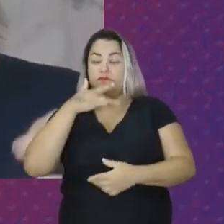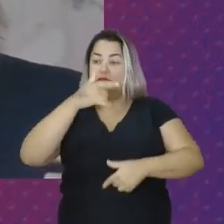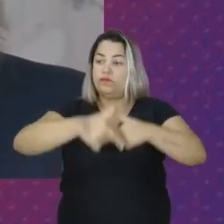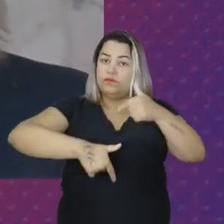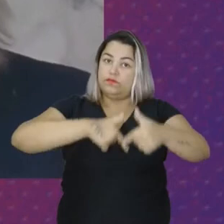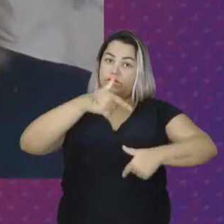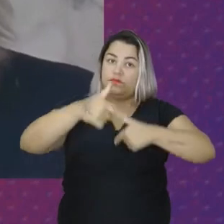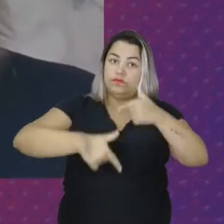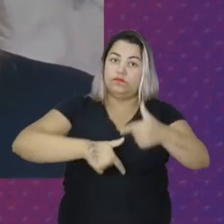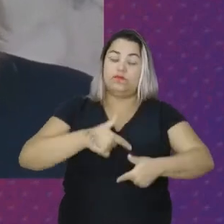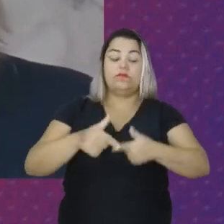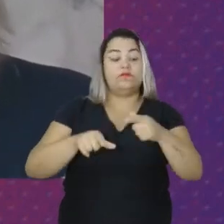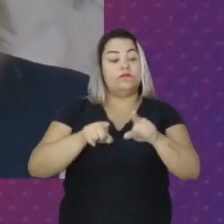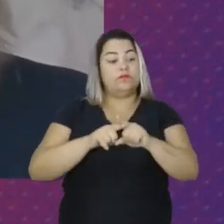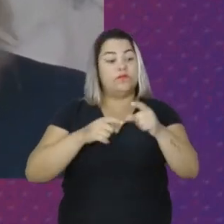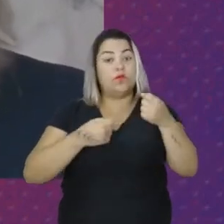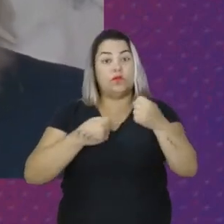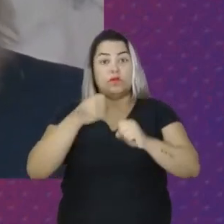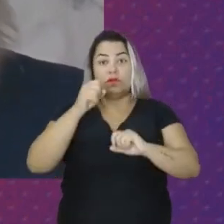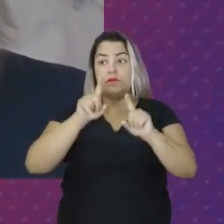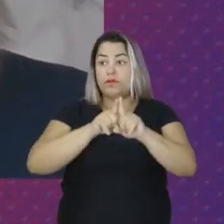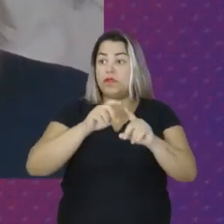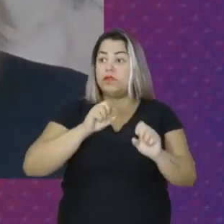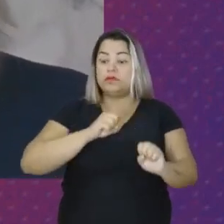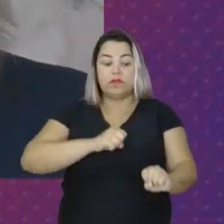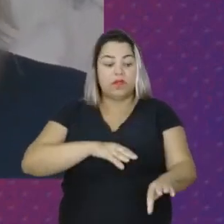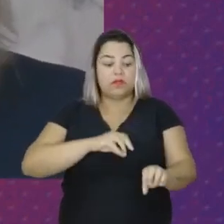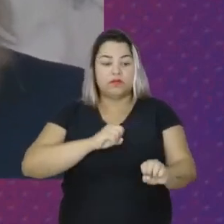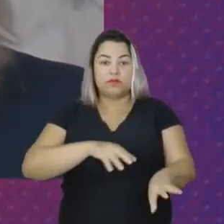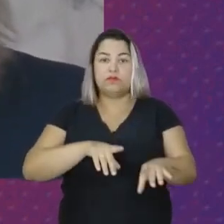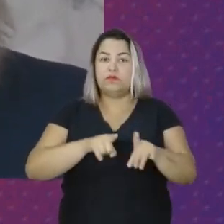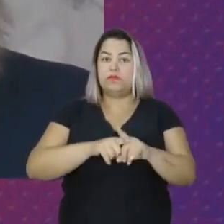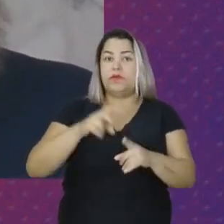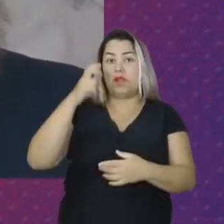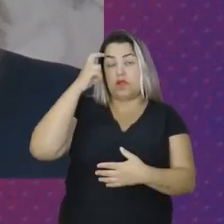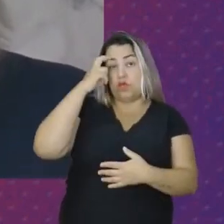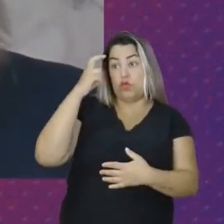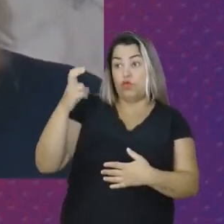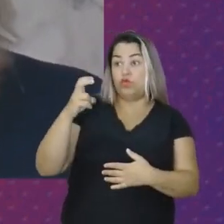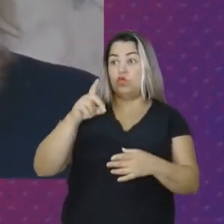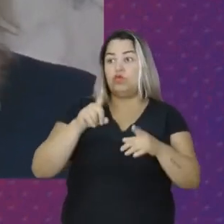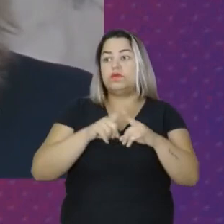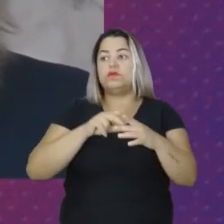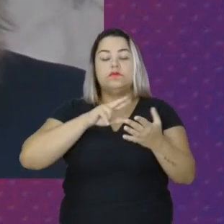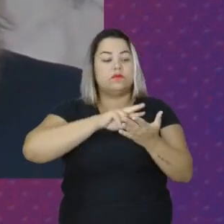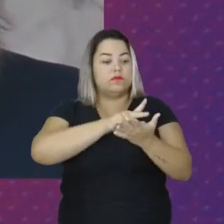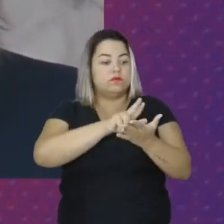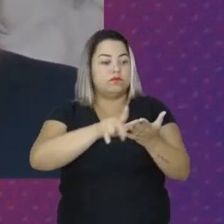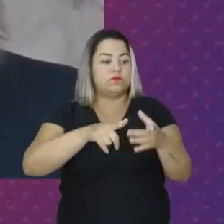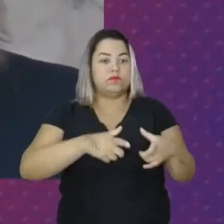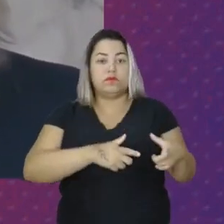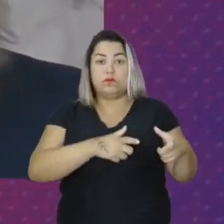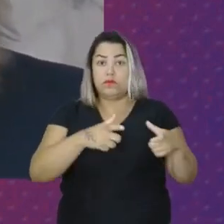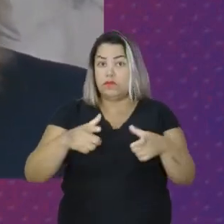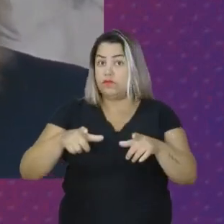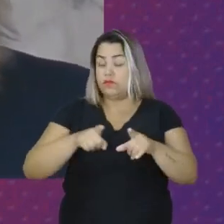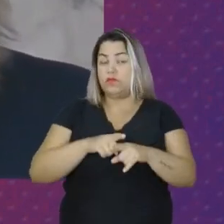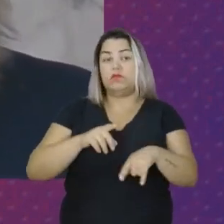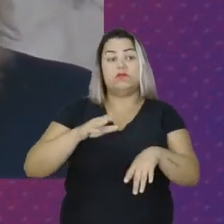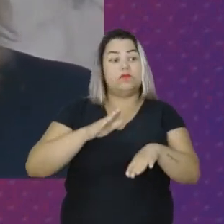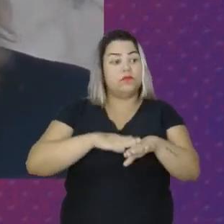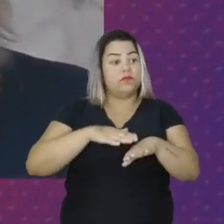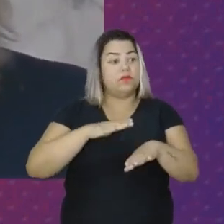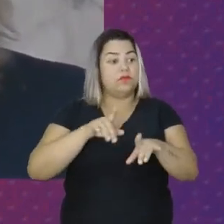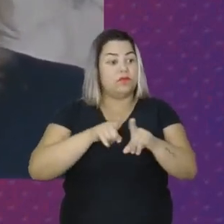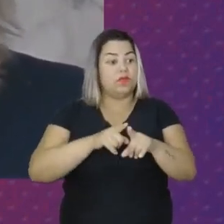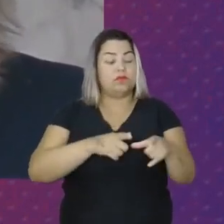trabalho, nos esportes, na educação, na cultura, em diversas áreas, né? São muitas